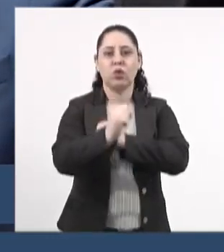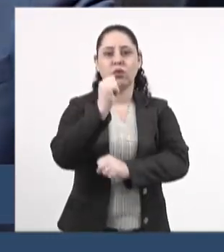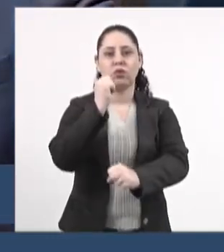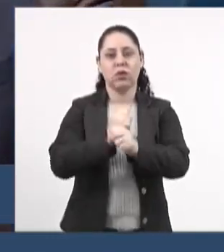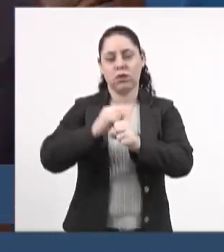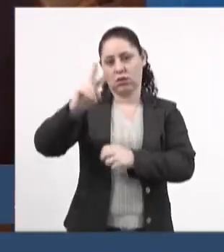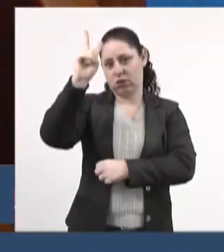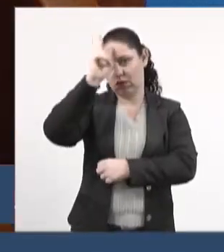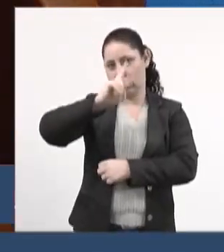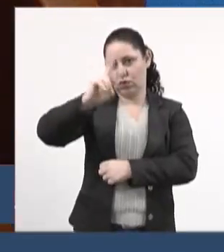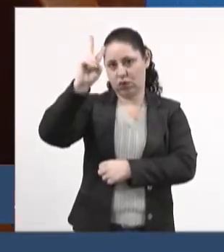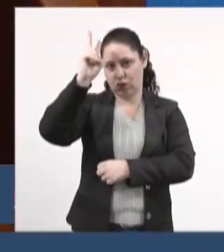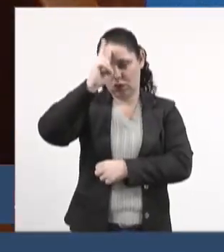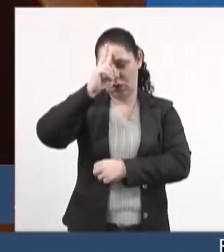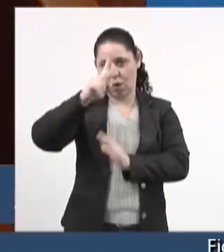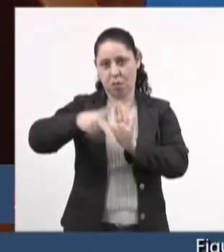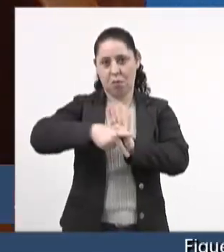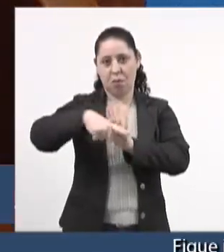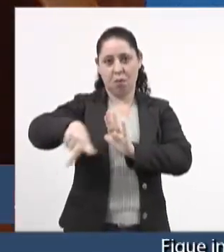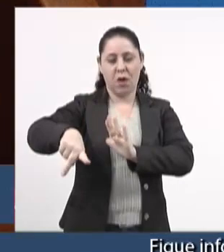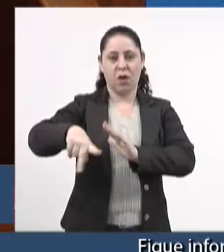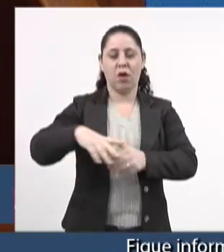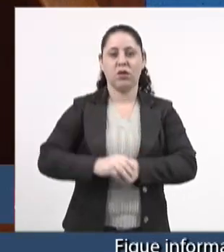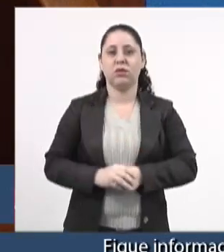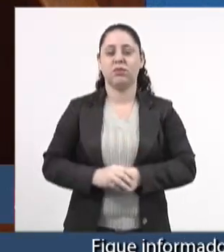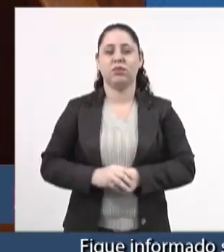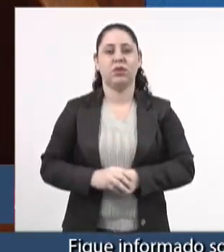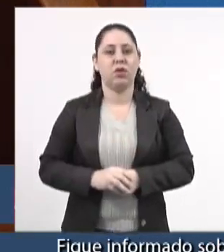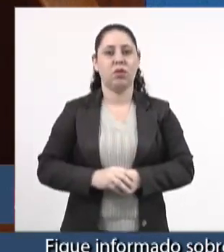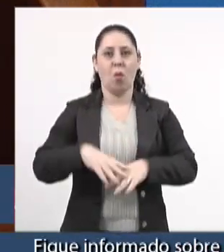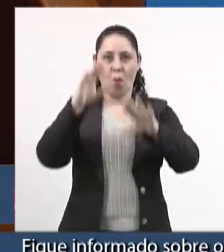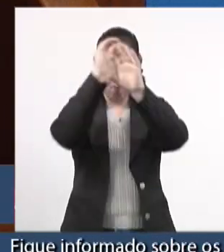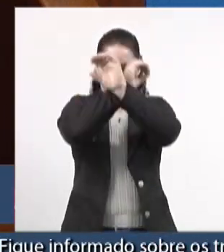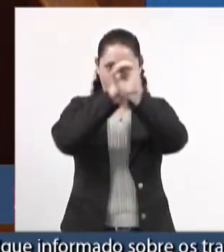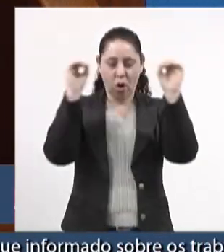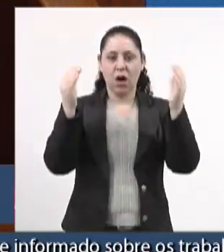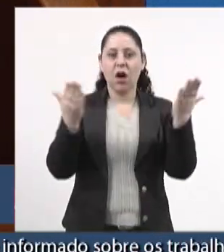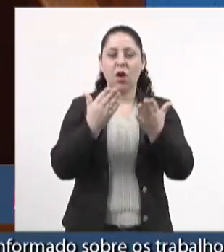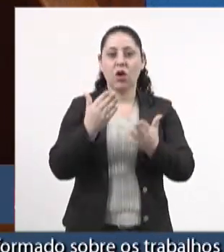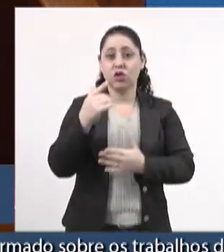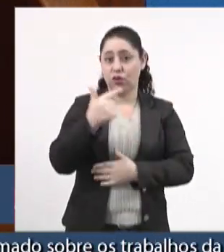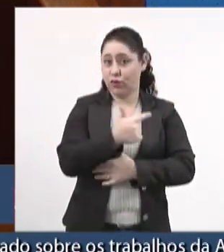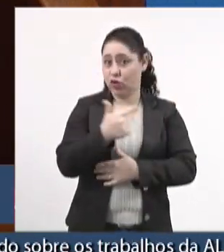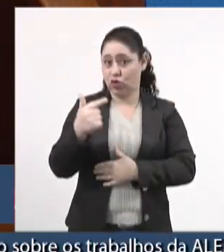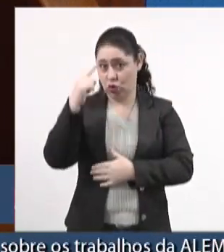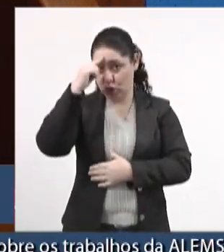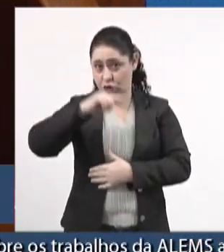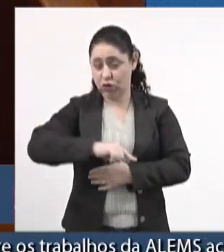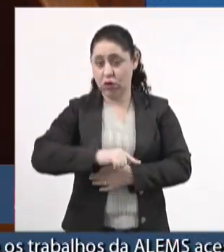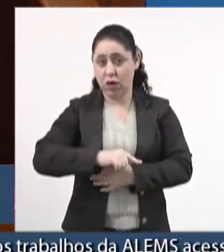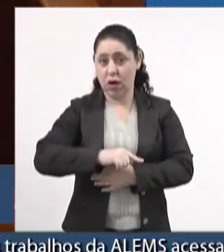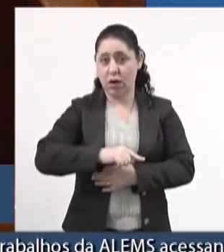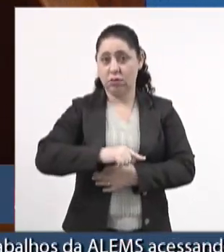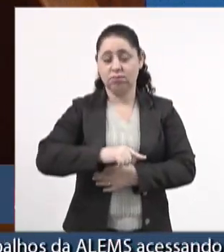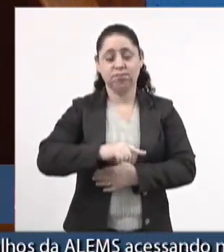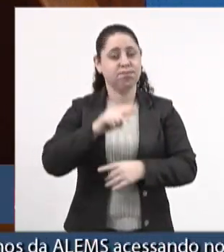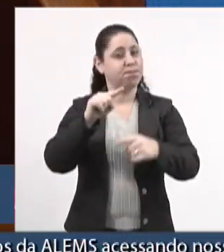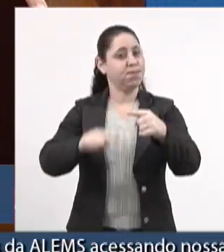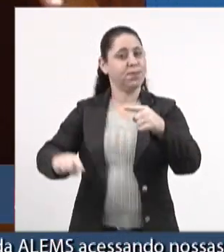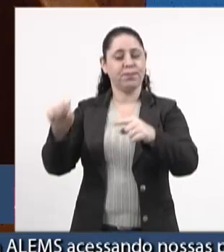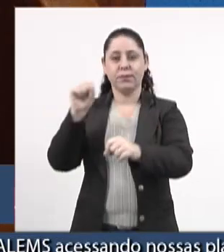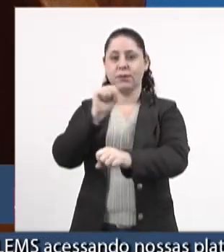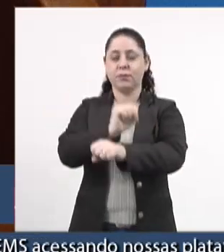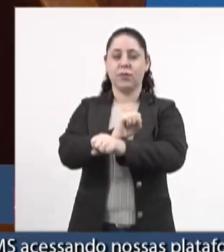sua história na mão daquele inconsequente que vai ficar inelegível agora, dia 22. O